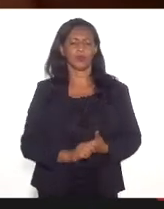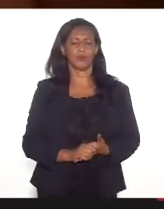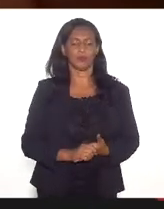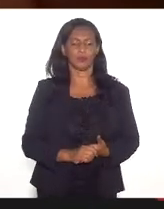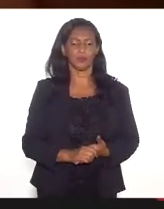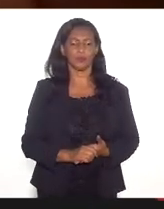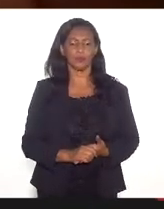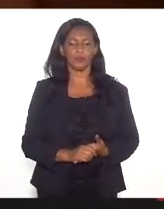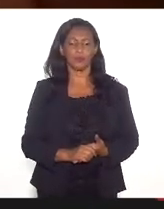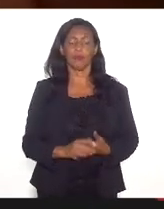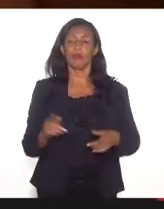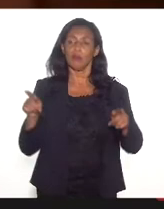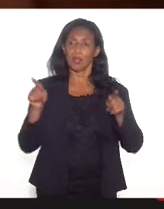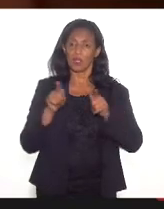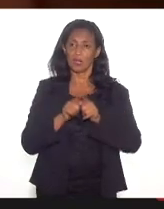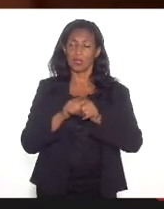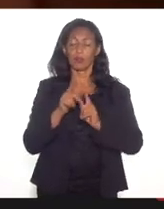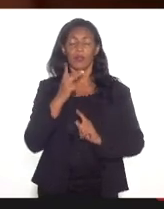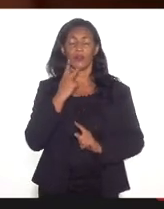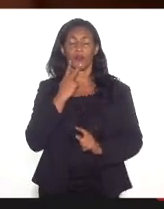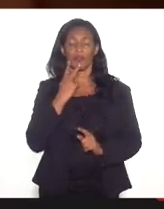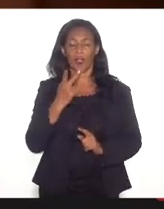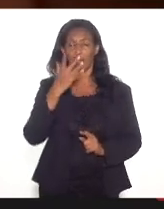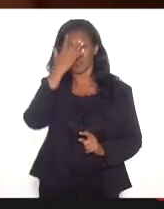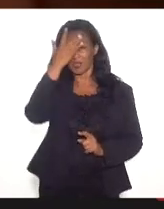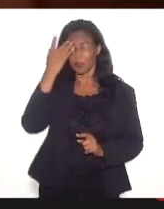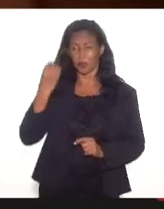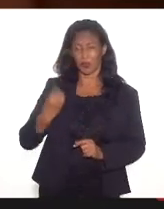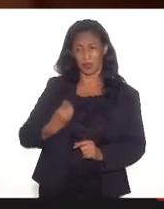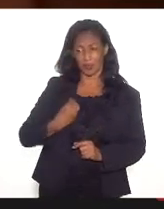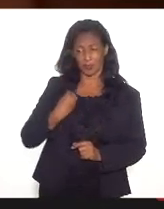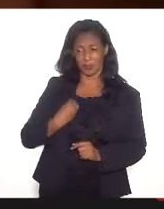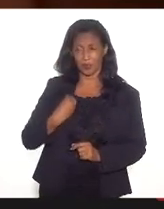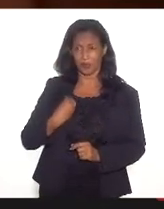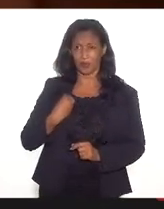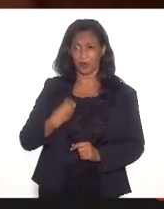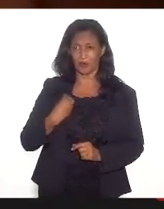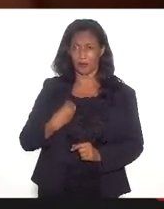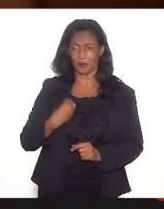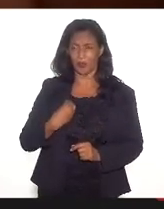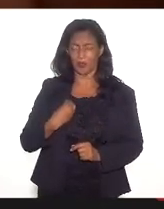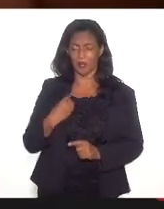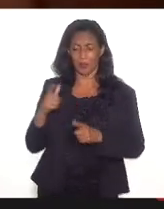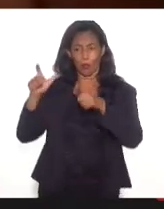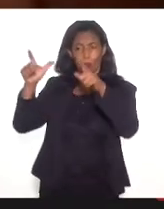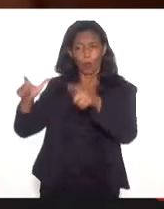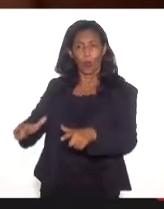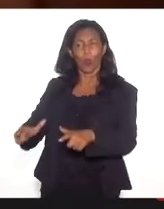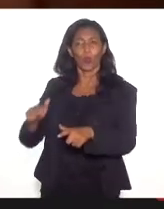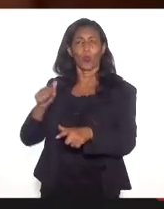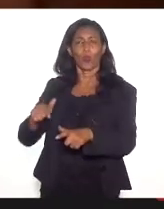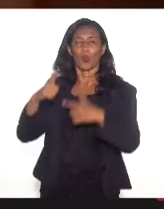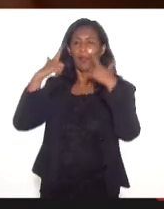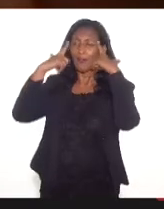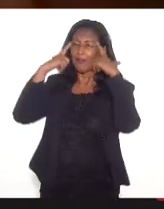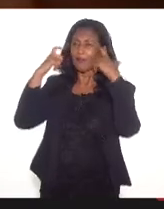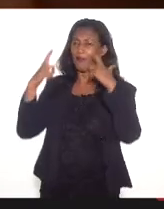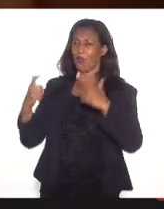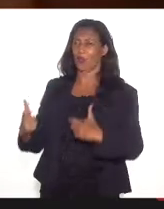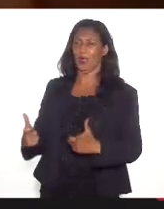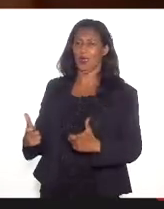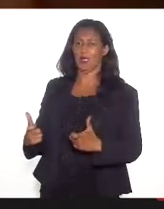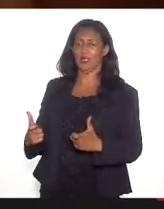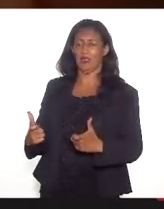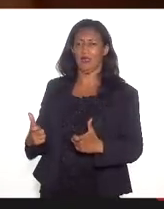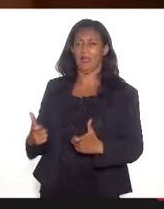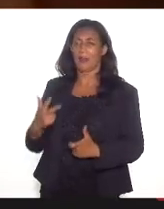relacionada ao fato que essas pessoas, em geral, vivem em contextos de muita violência, violência praticada pelo